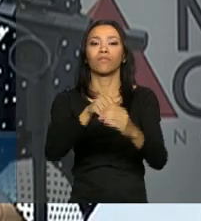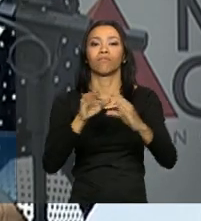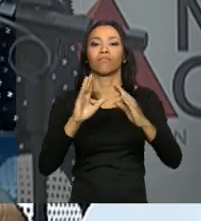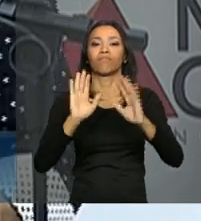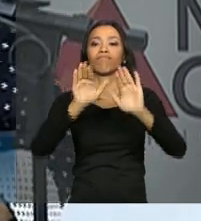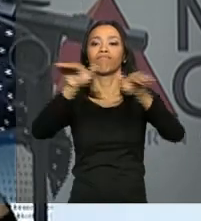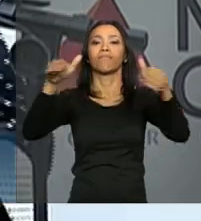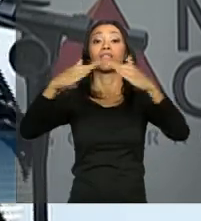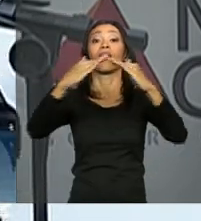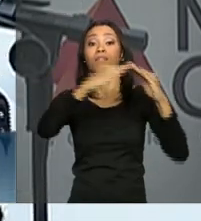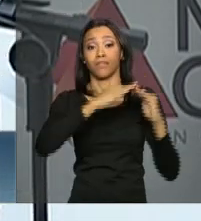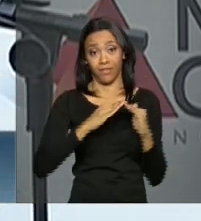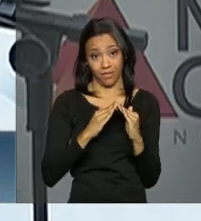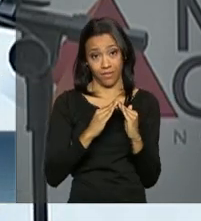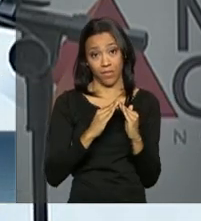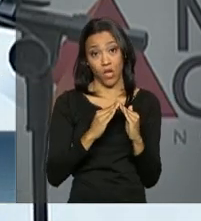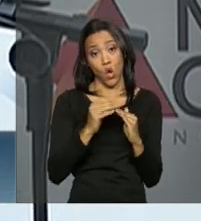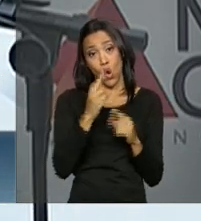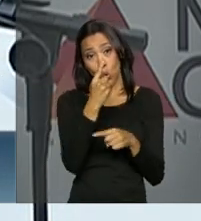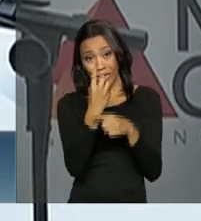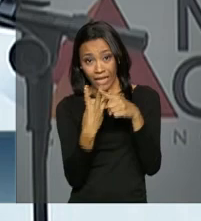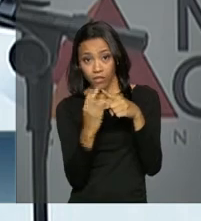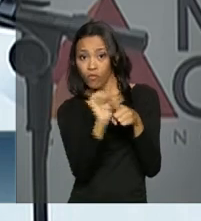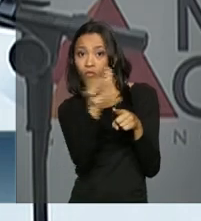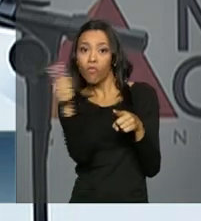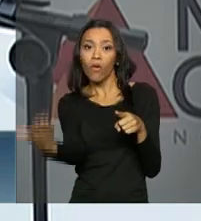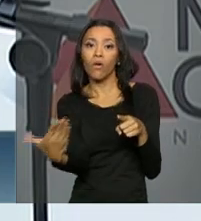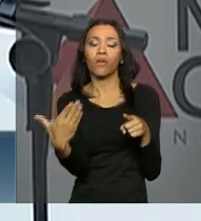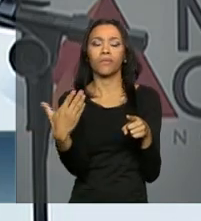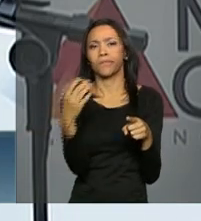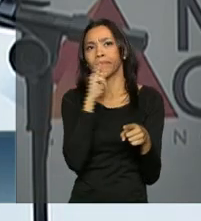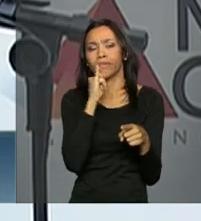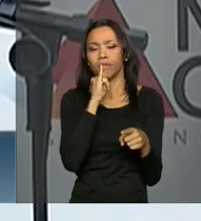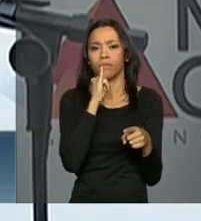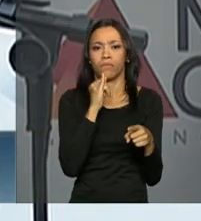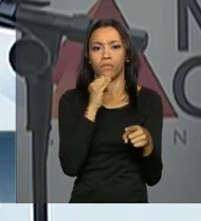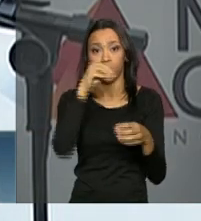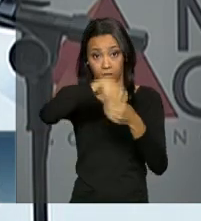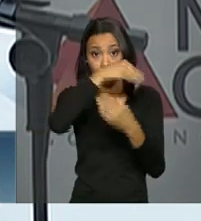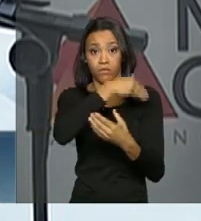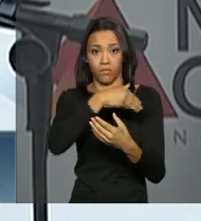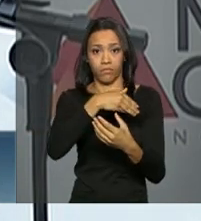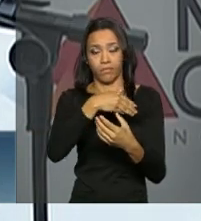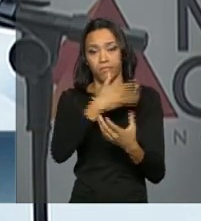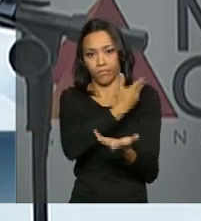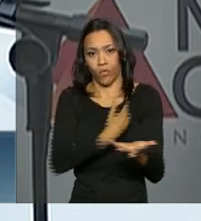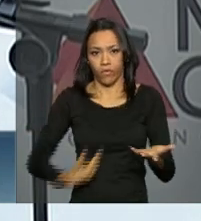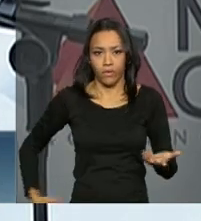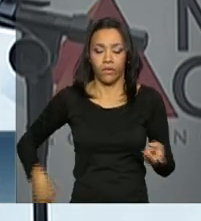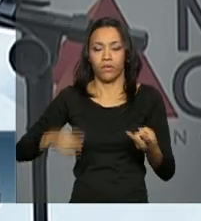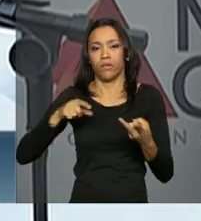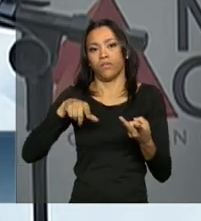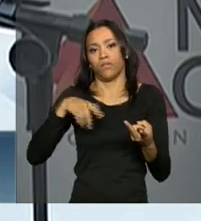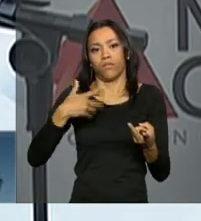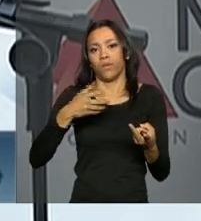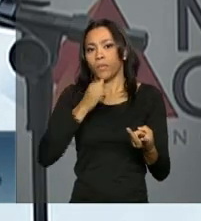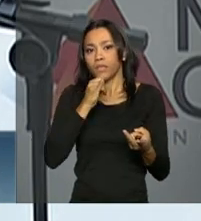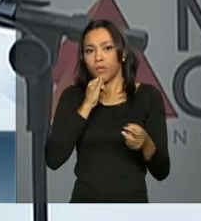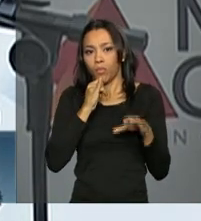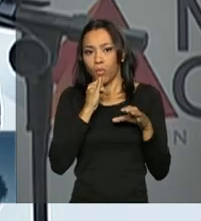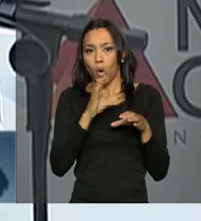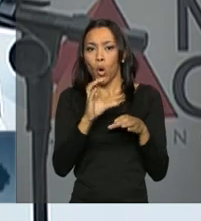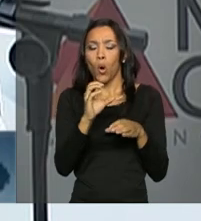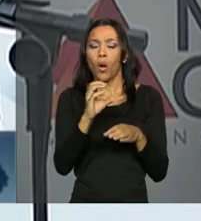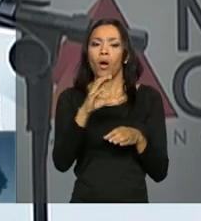residências. 1/3 está fora das residências, em logradouros. Por exemplo, água parada dentro de um bueiro pode criar